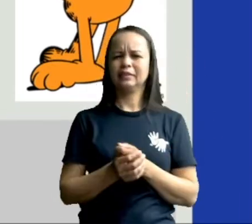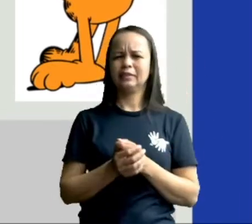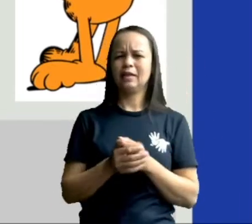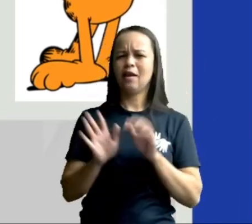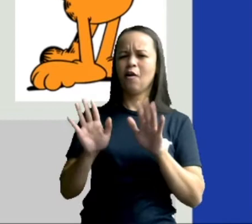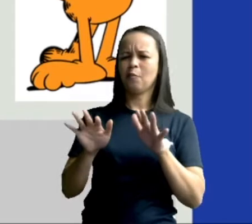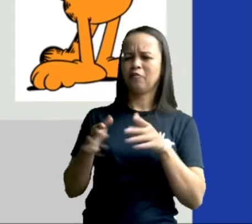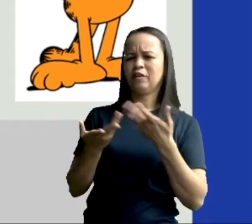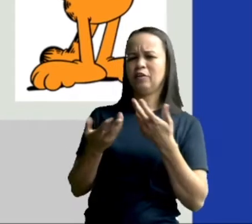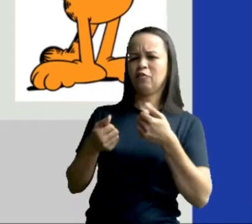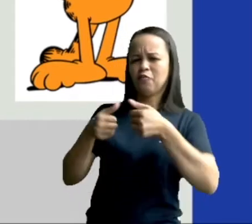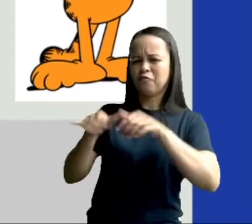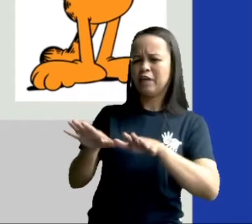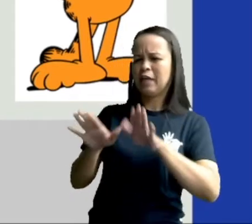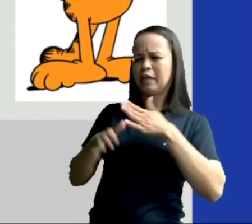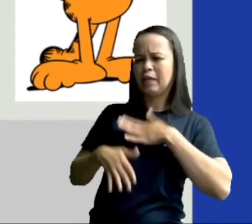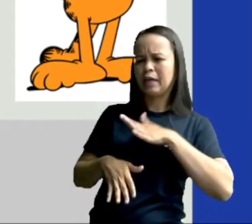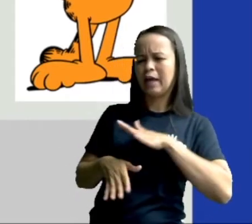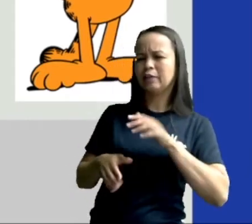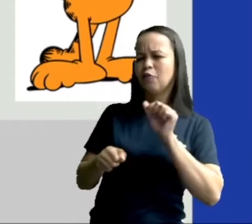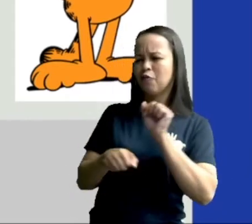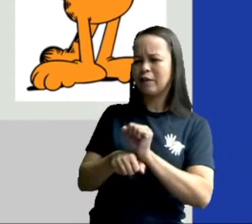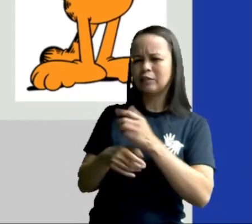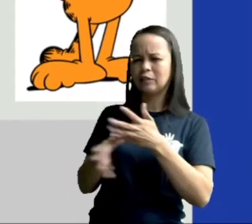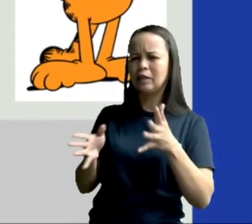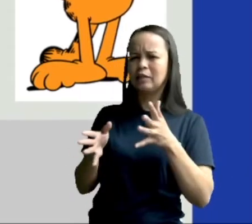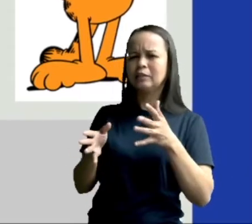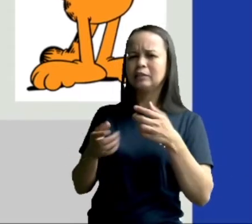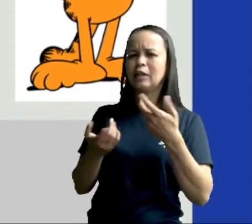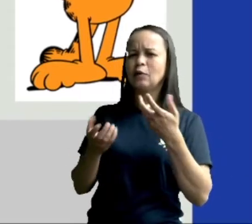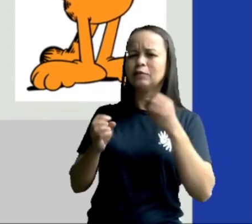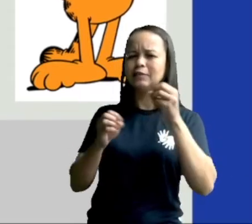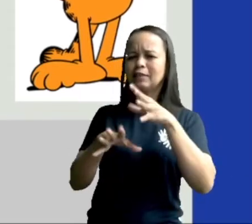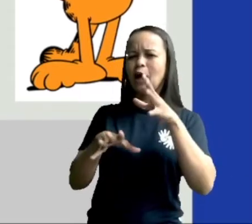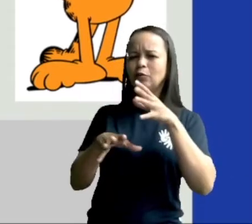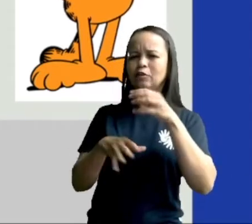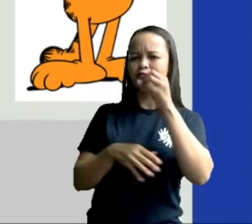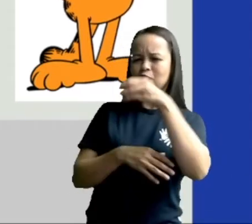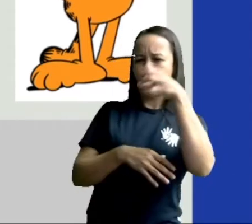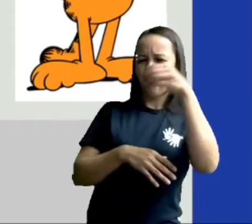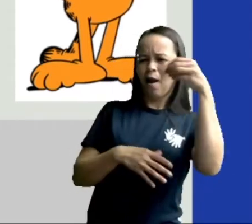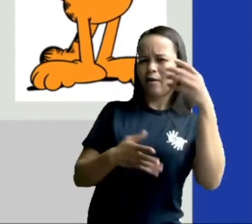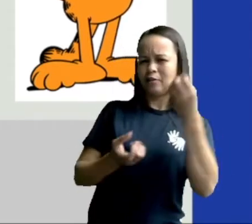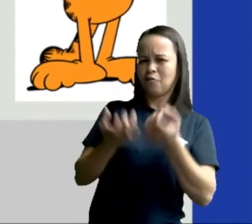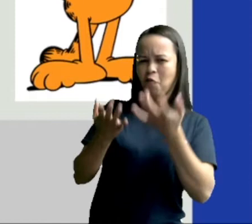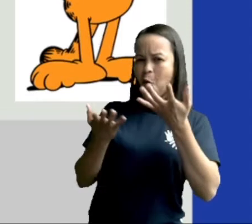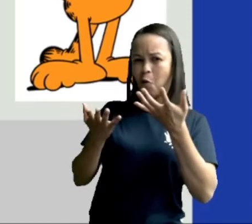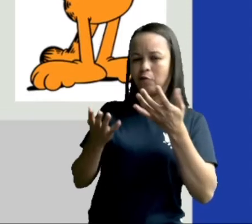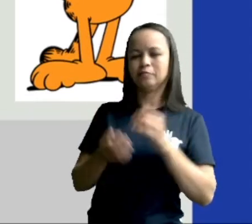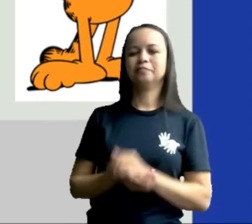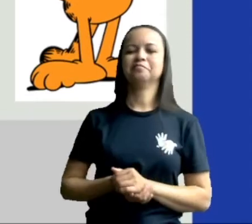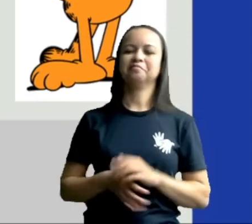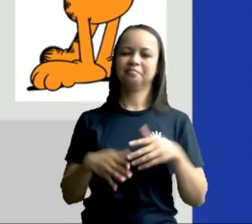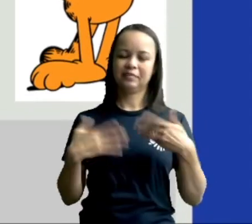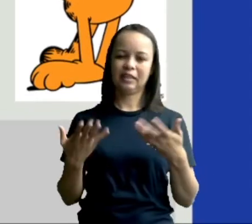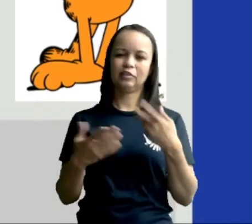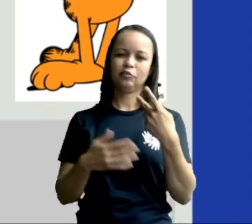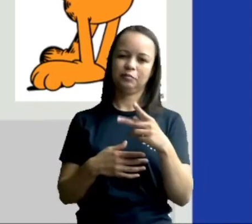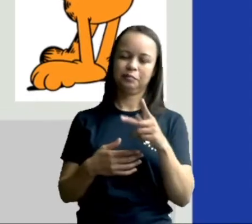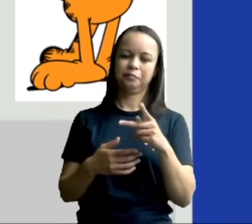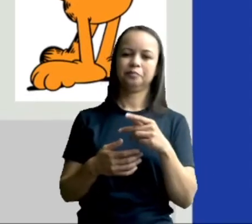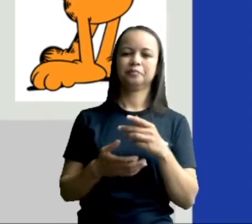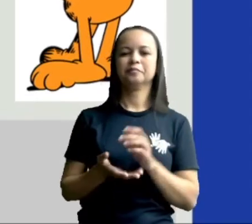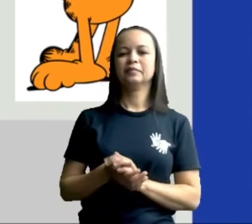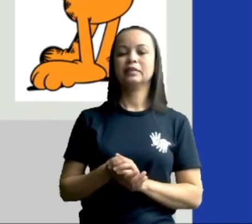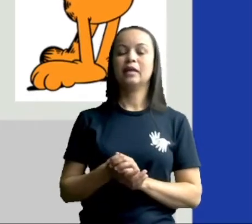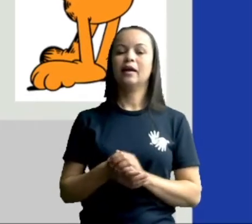filho, não fique quieto, faça qualquer coisa, dê um sinal de fumaça, não é? Sinal de fogo, enfim. Era justamente por conta disso, ó,